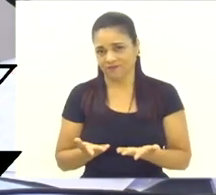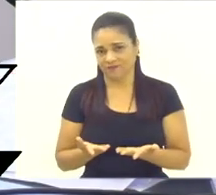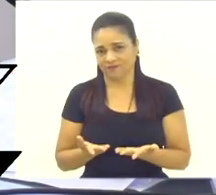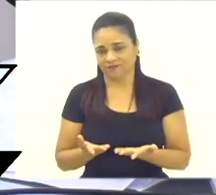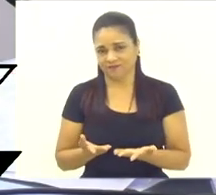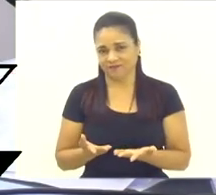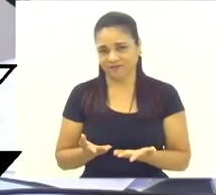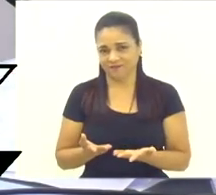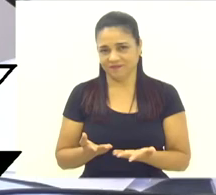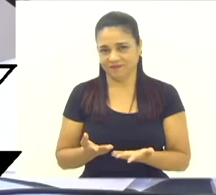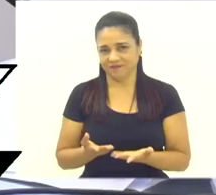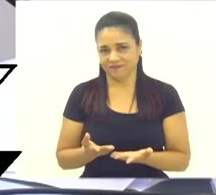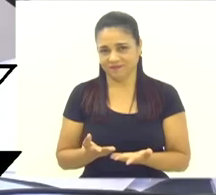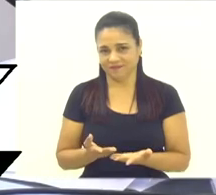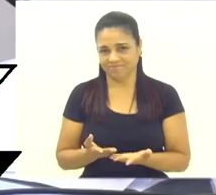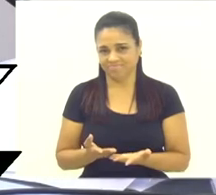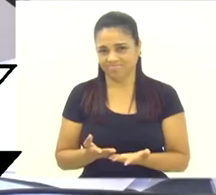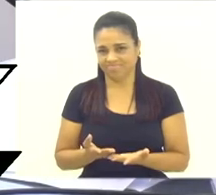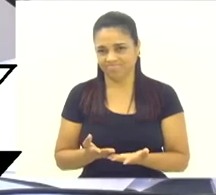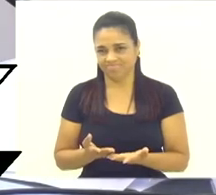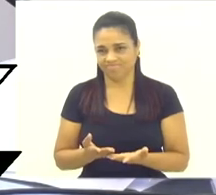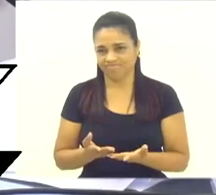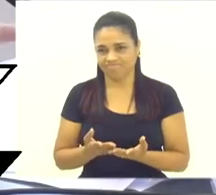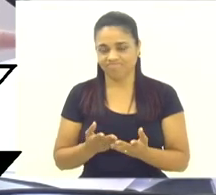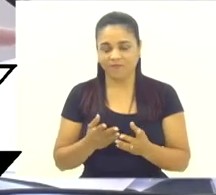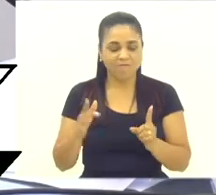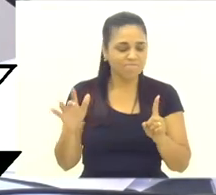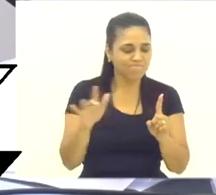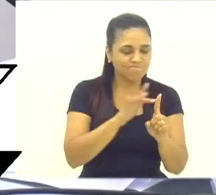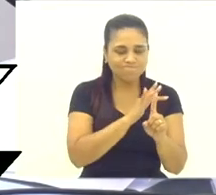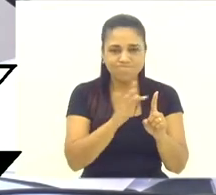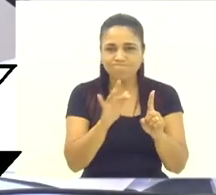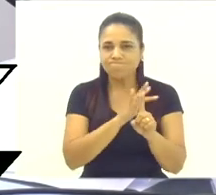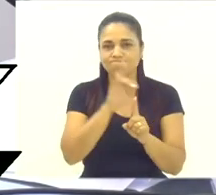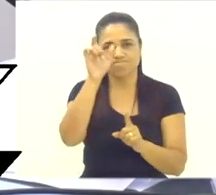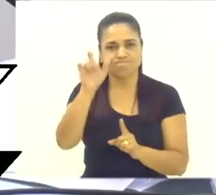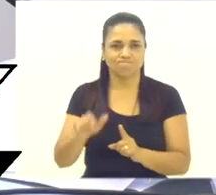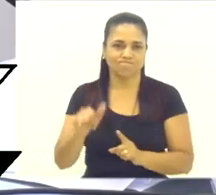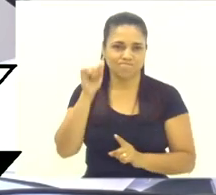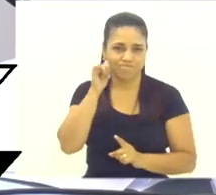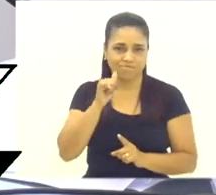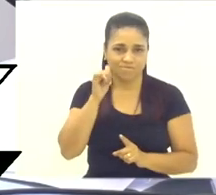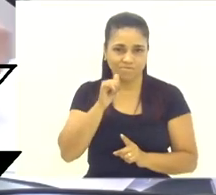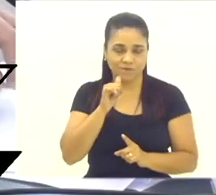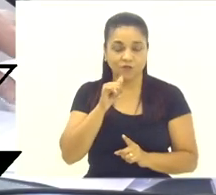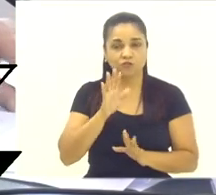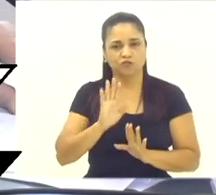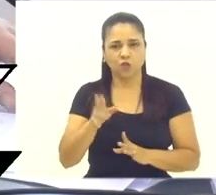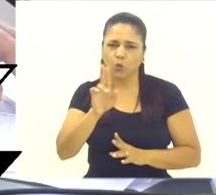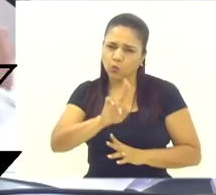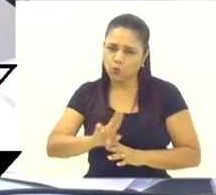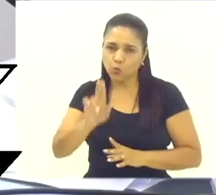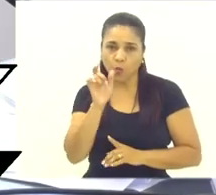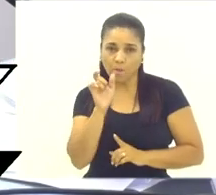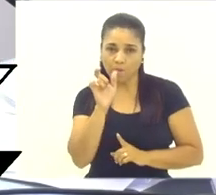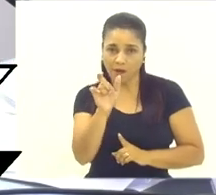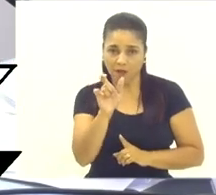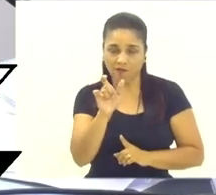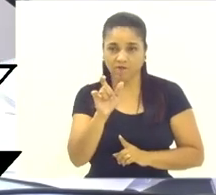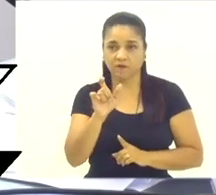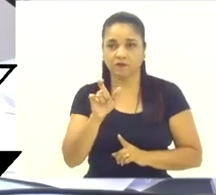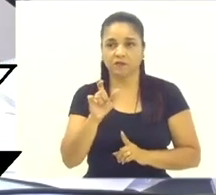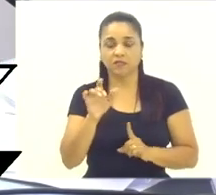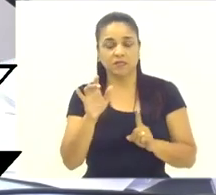sempre vitimizada E aí já que eu usei a palavra de estimação